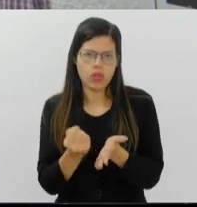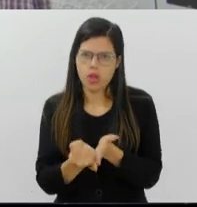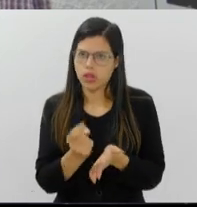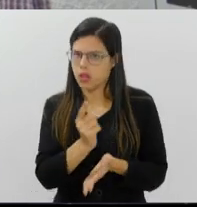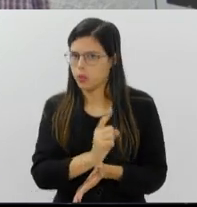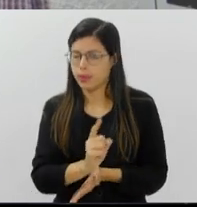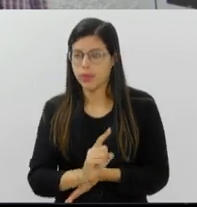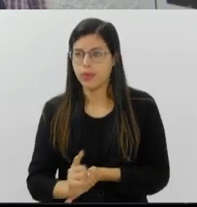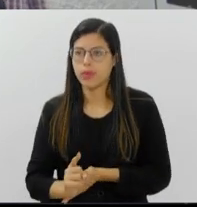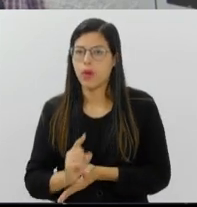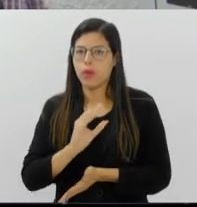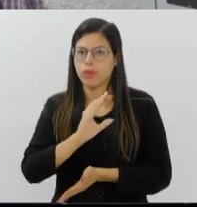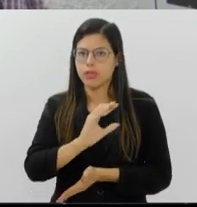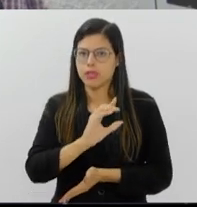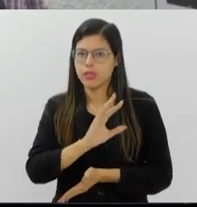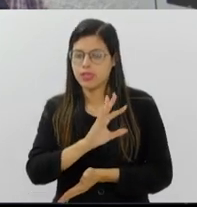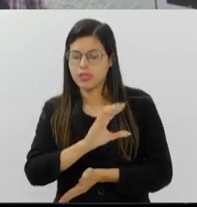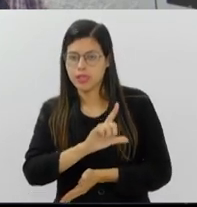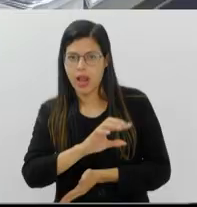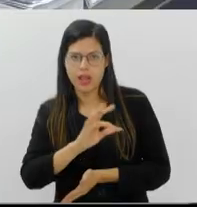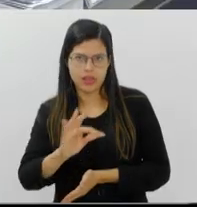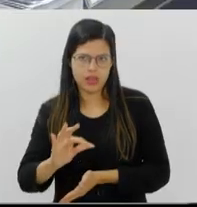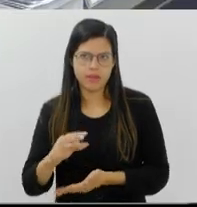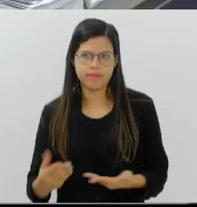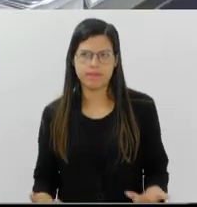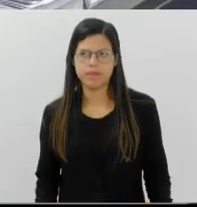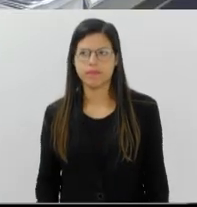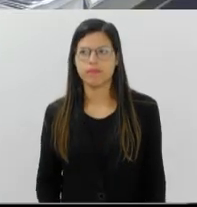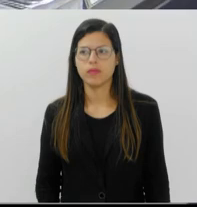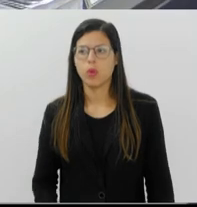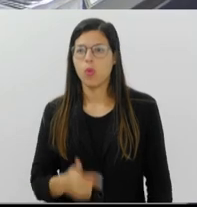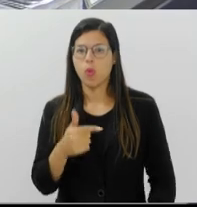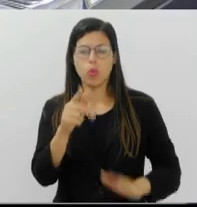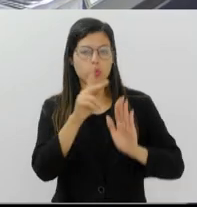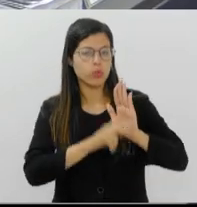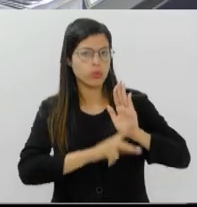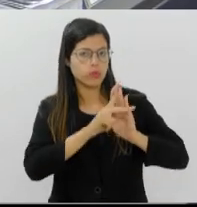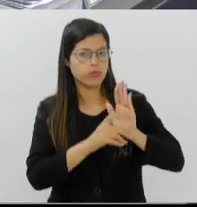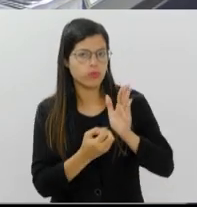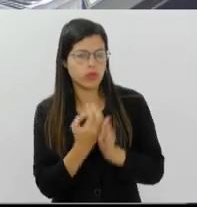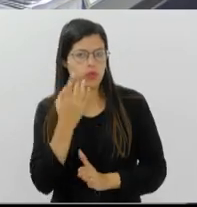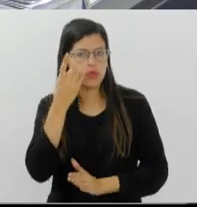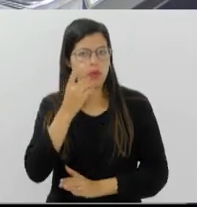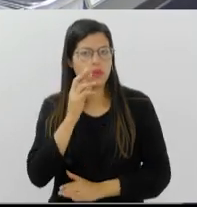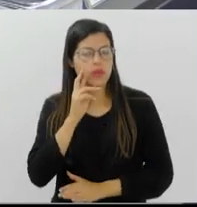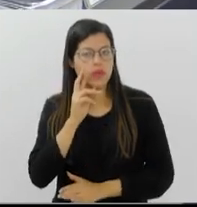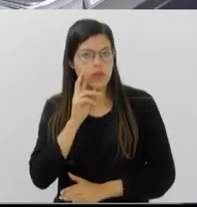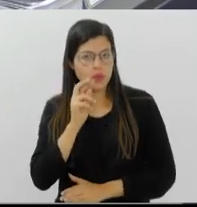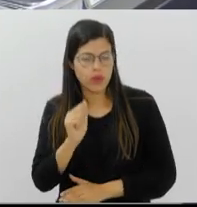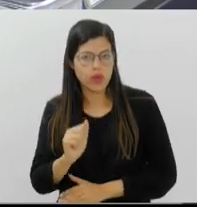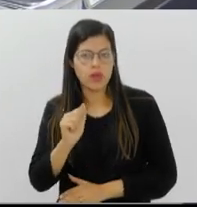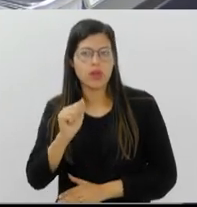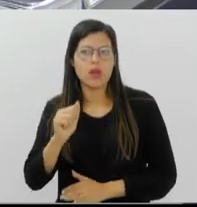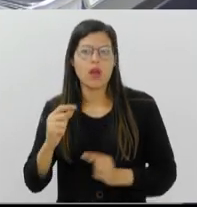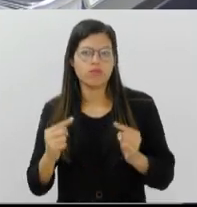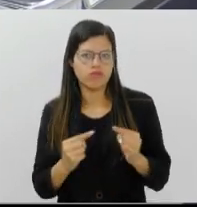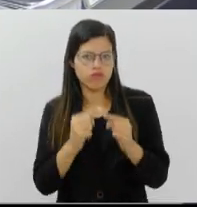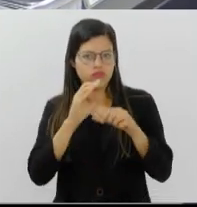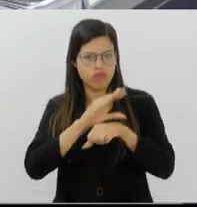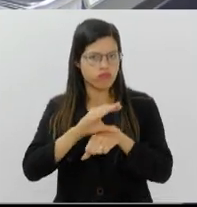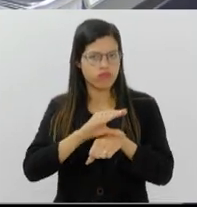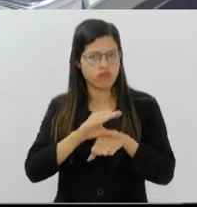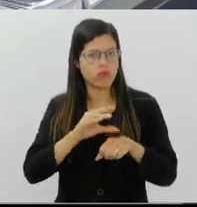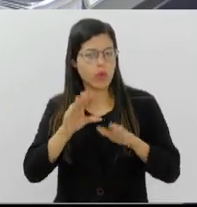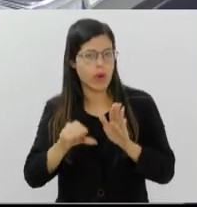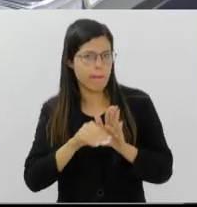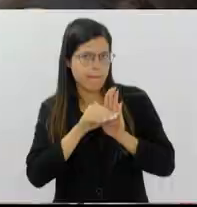serviço, por via de CLT. Outro projeto de autoria do deputado, que recebeu parecer pela constitucionalidade com emendas